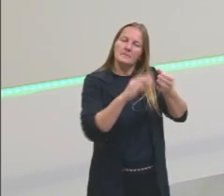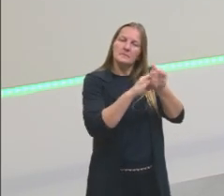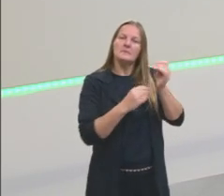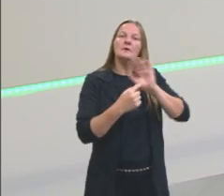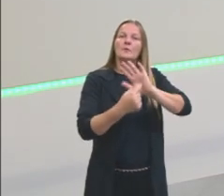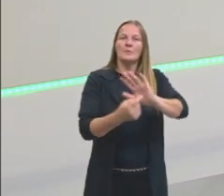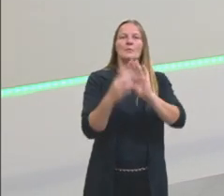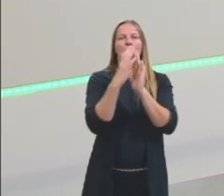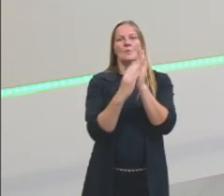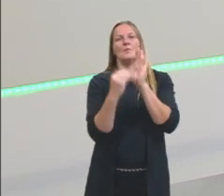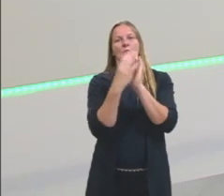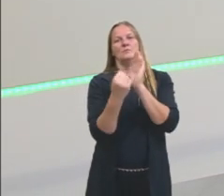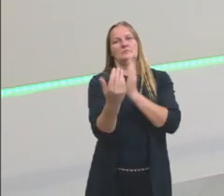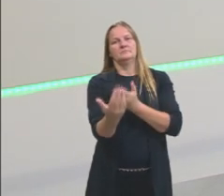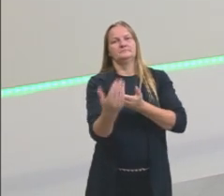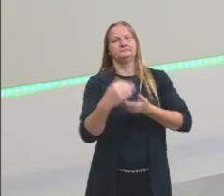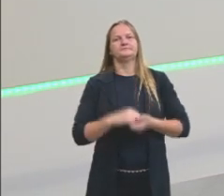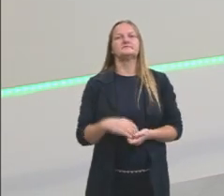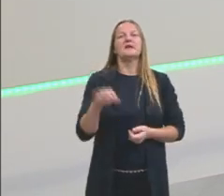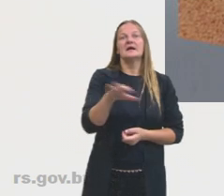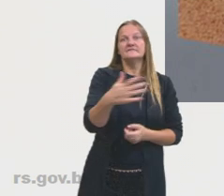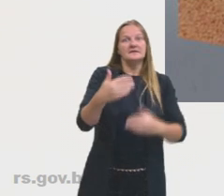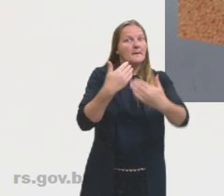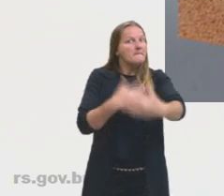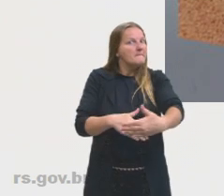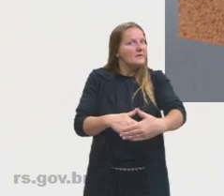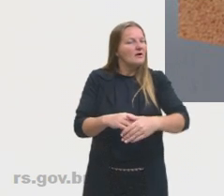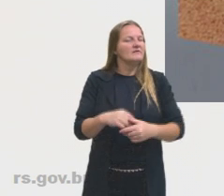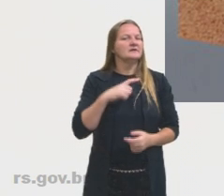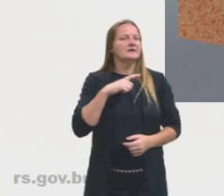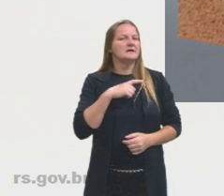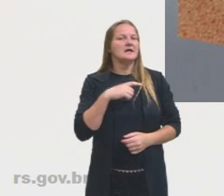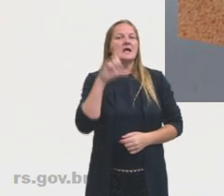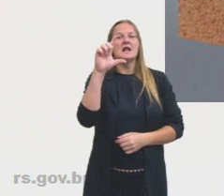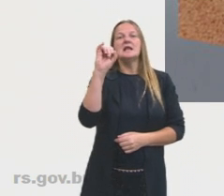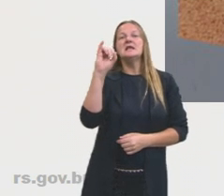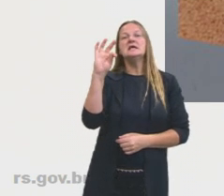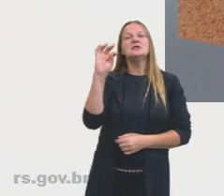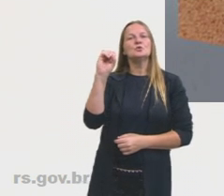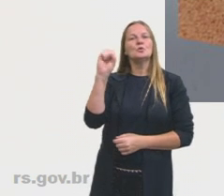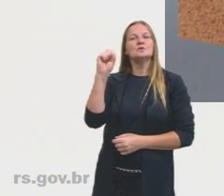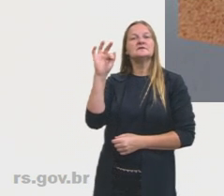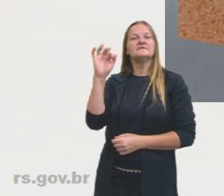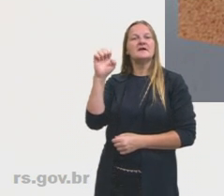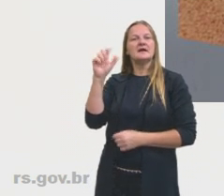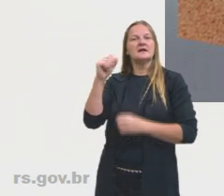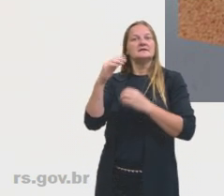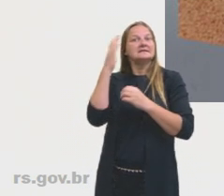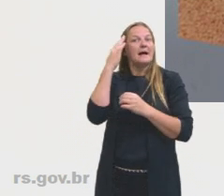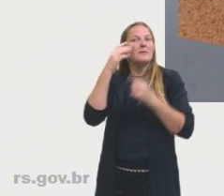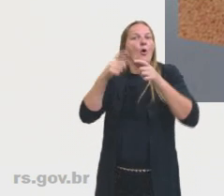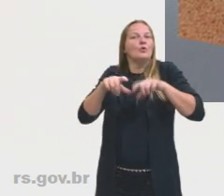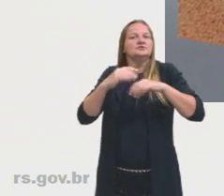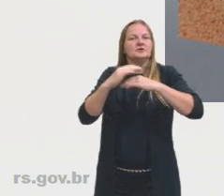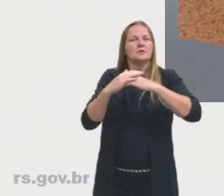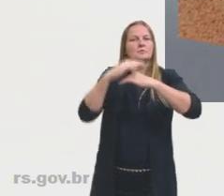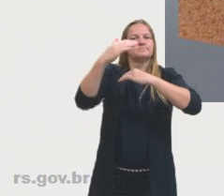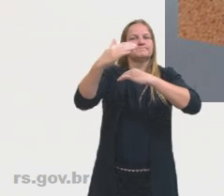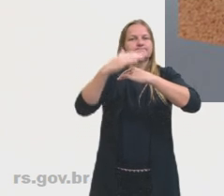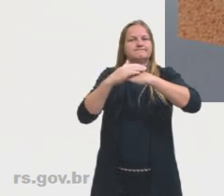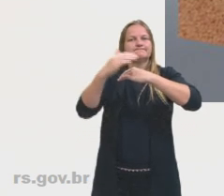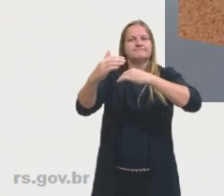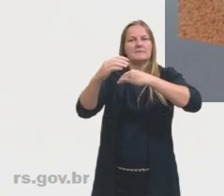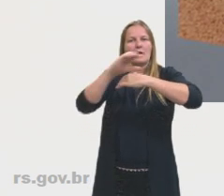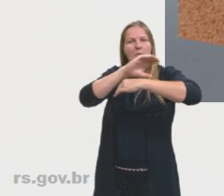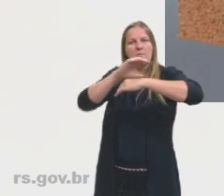os modelos algumas vezes a a prova vai te dar lá a litosfera tanto já sabe que a parte externa e